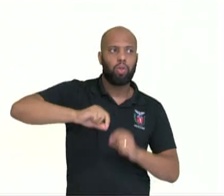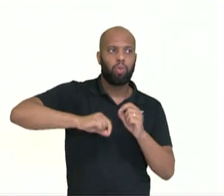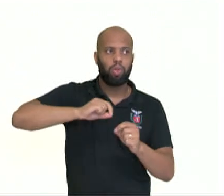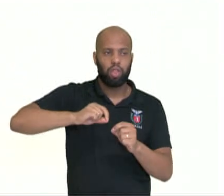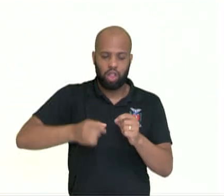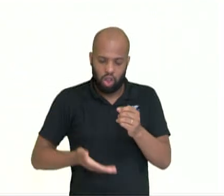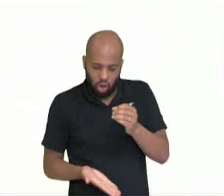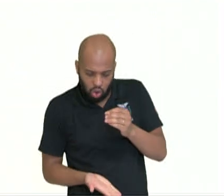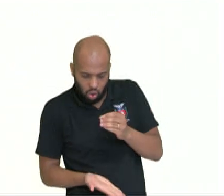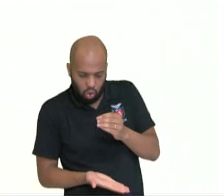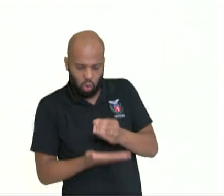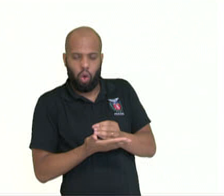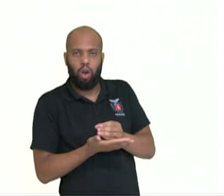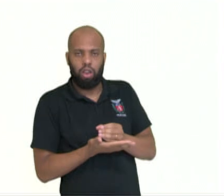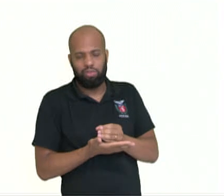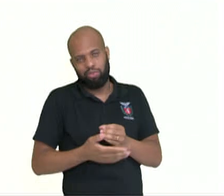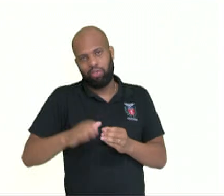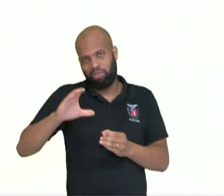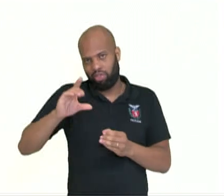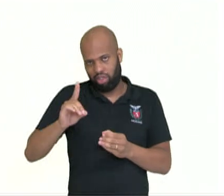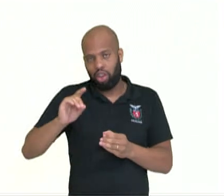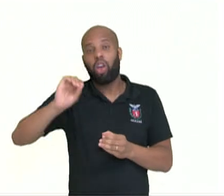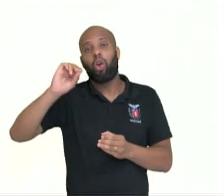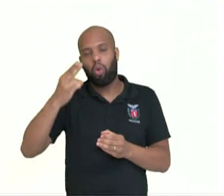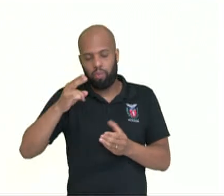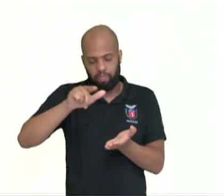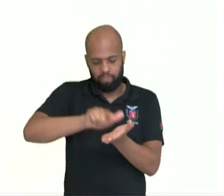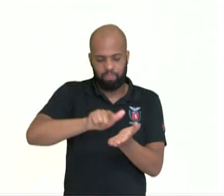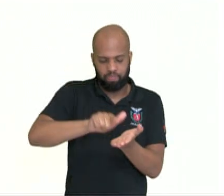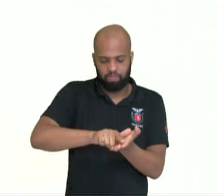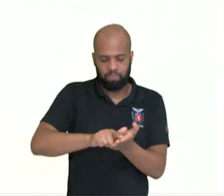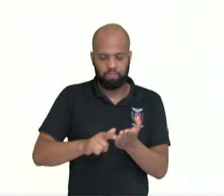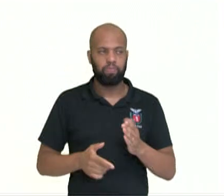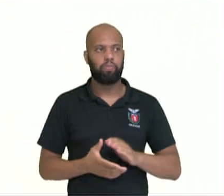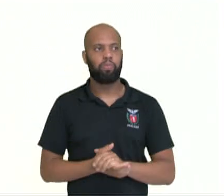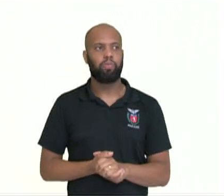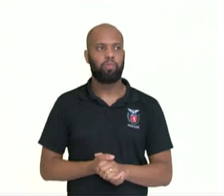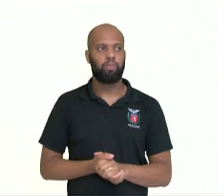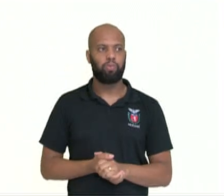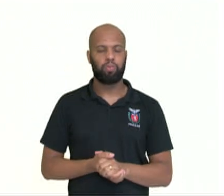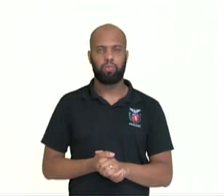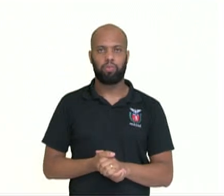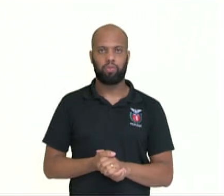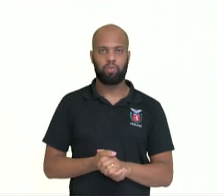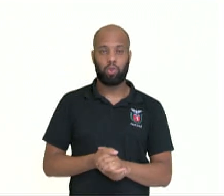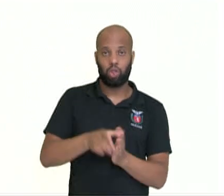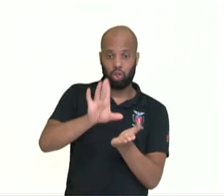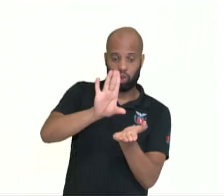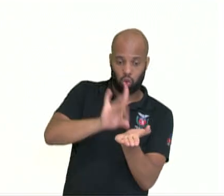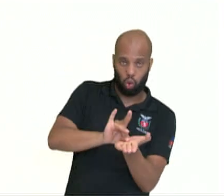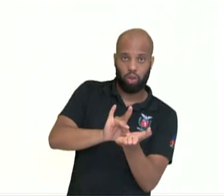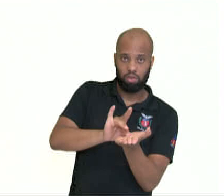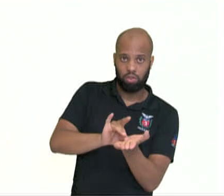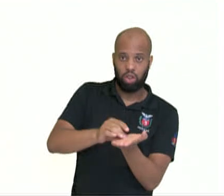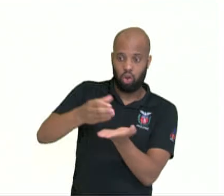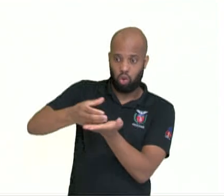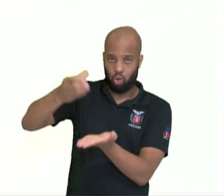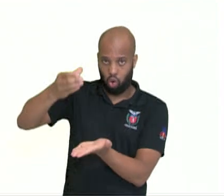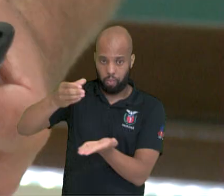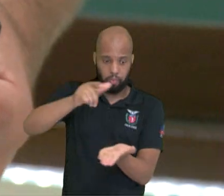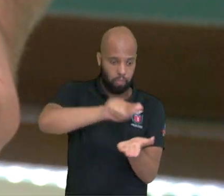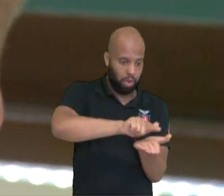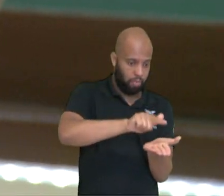papel, ou o CD, no caso, ok? Cole o copo na folha de papel. Então, vai ser a